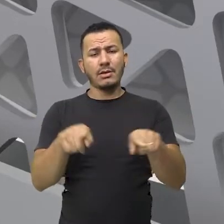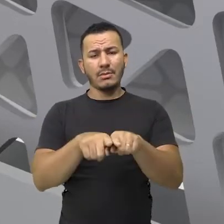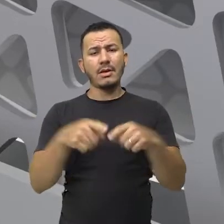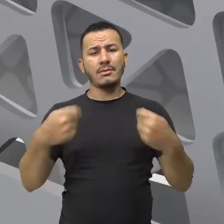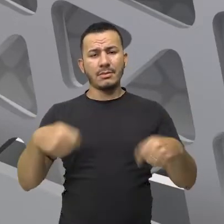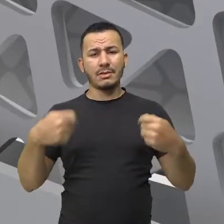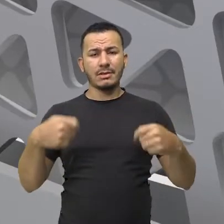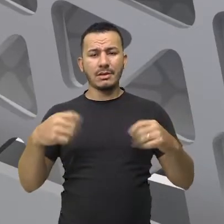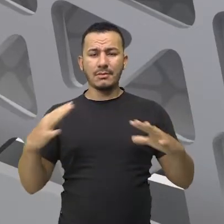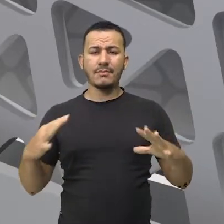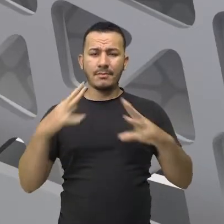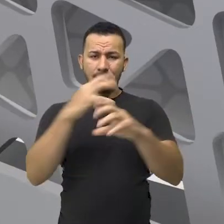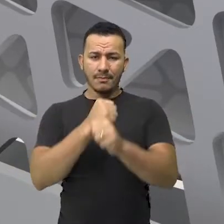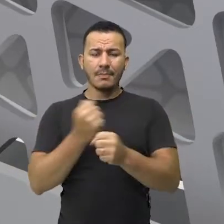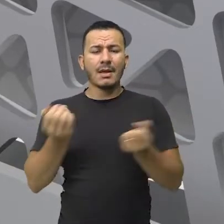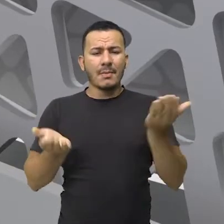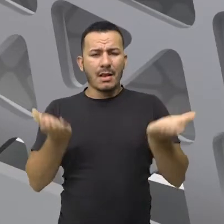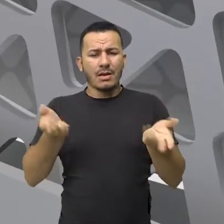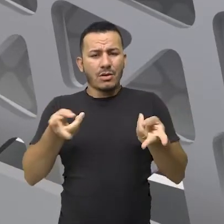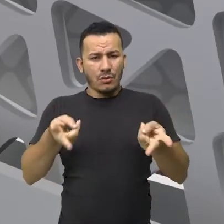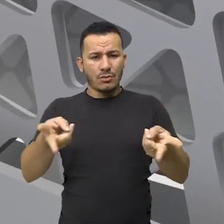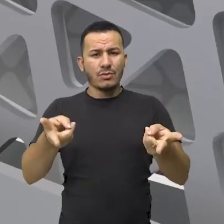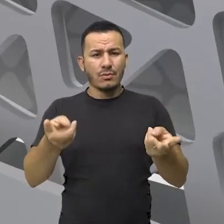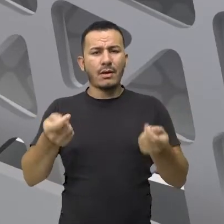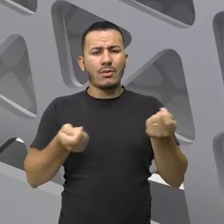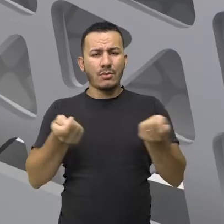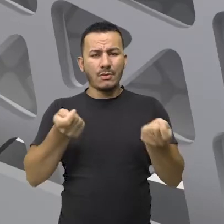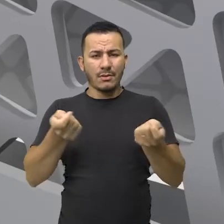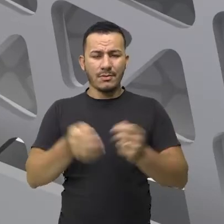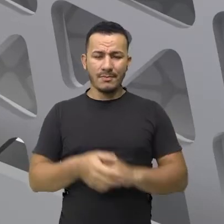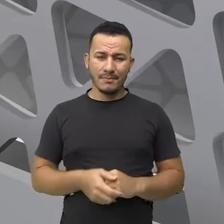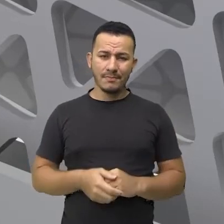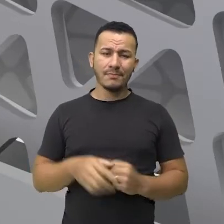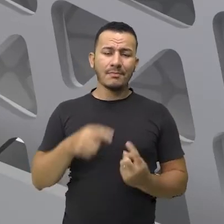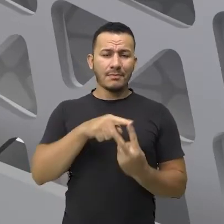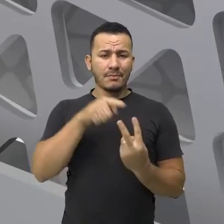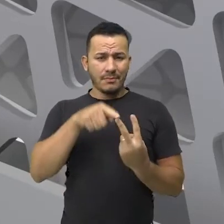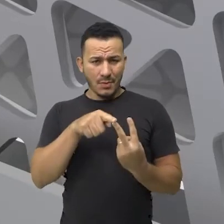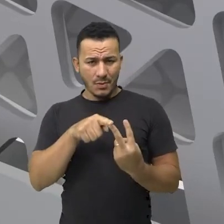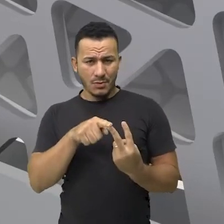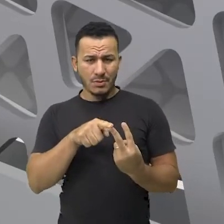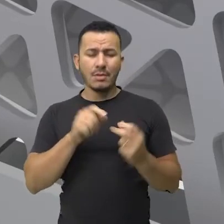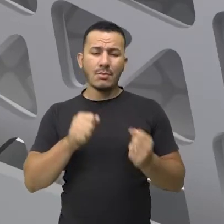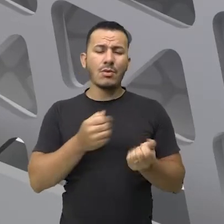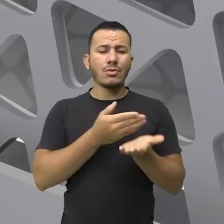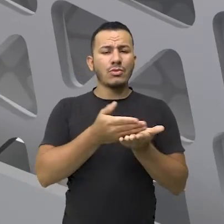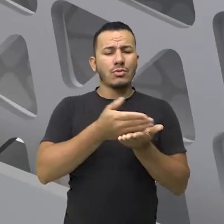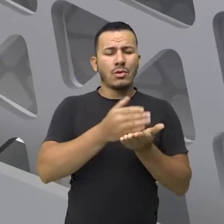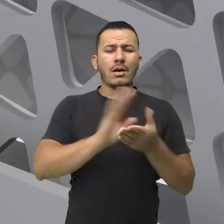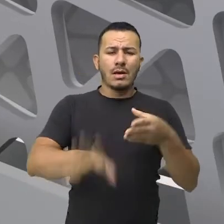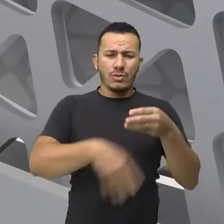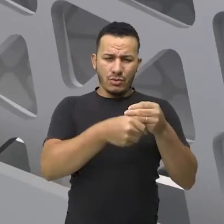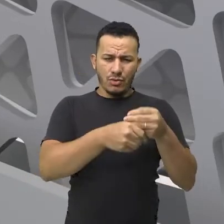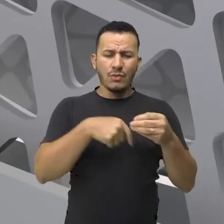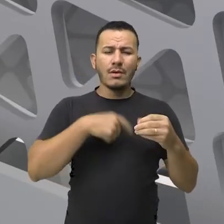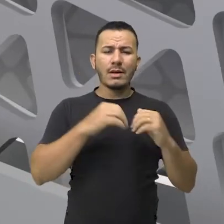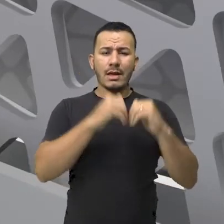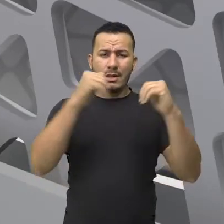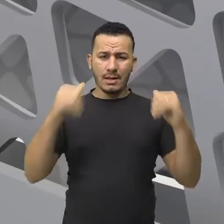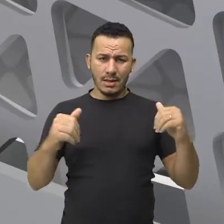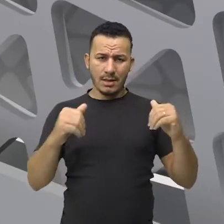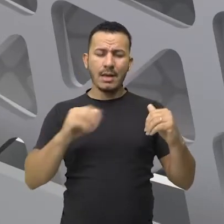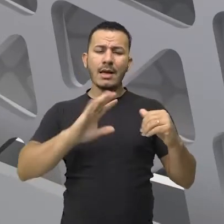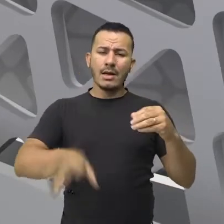lado para que essa balança continue em equilíbrio. Então nós temos duas ideias aqui, ó. Usamos o princípio aditivo, que se subdivide